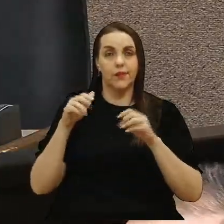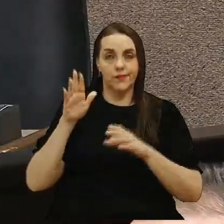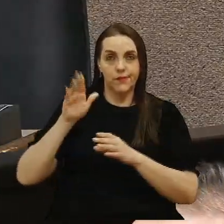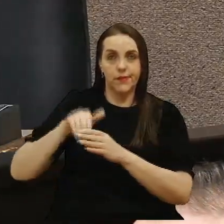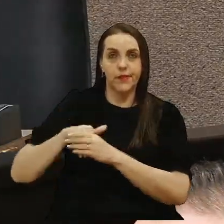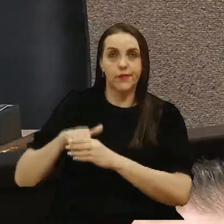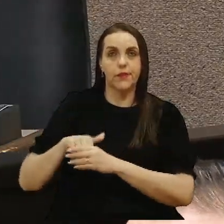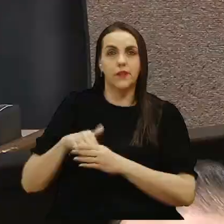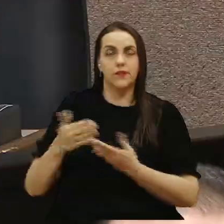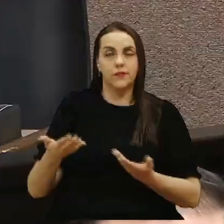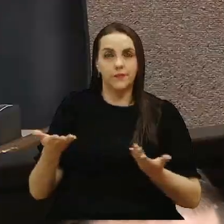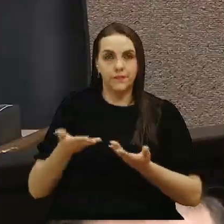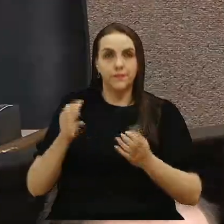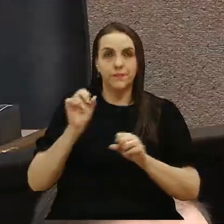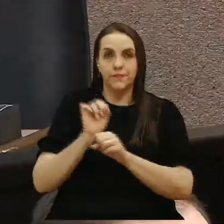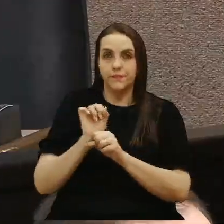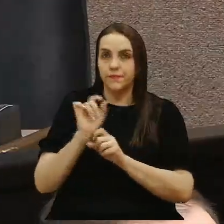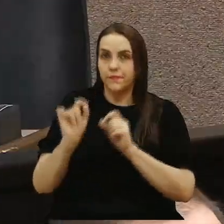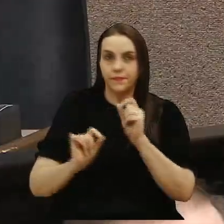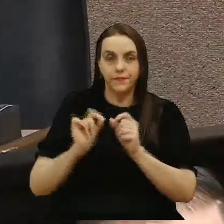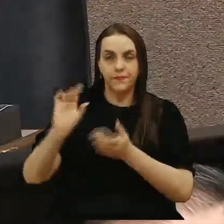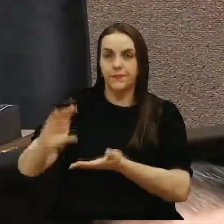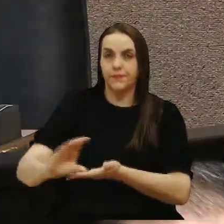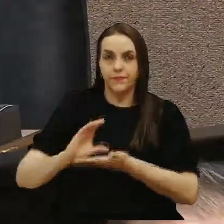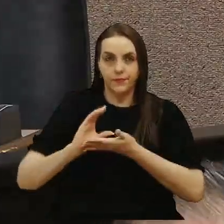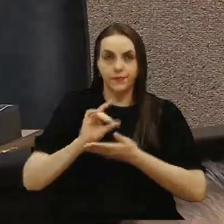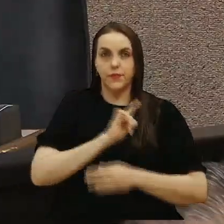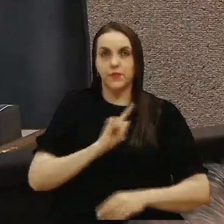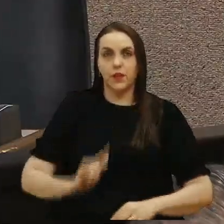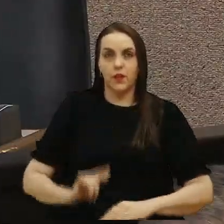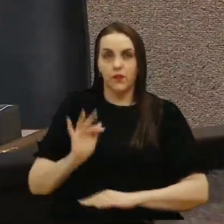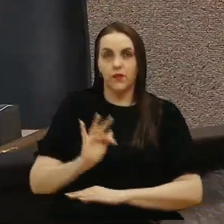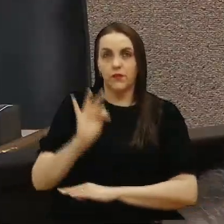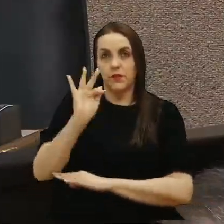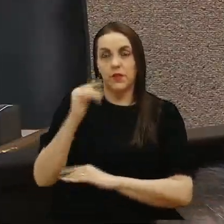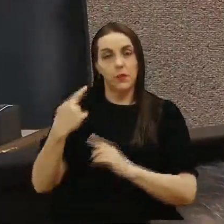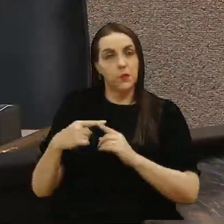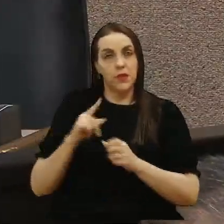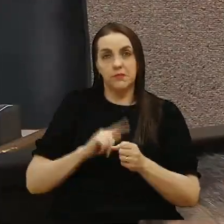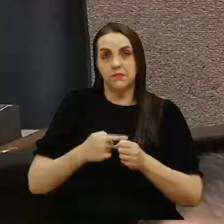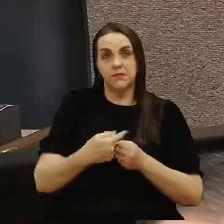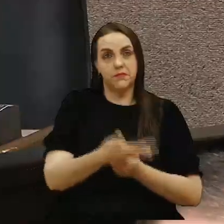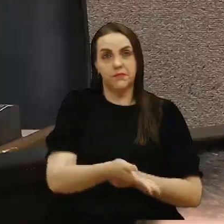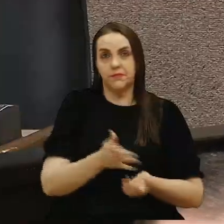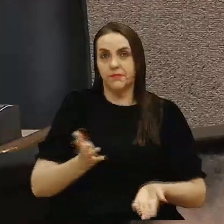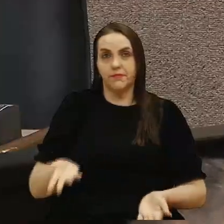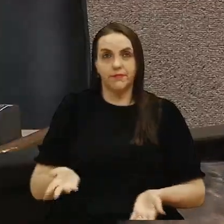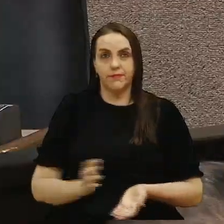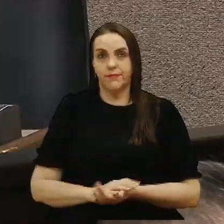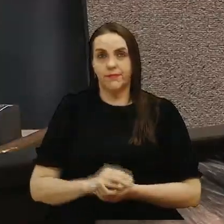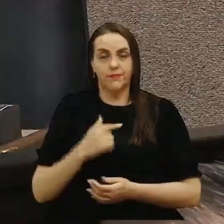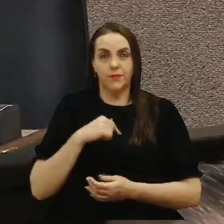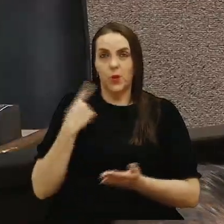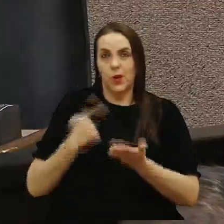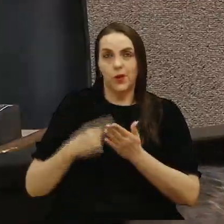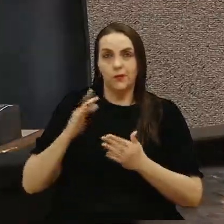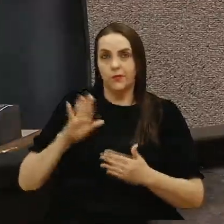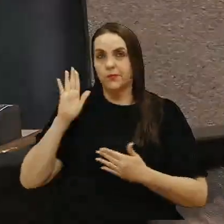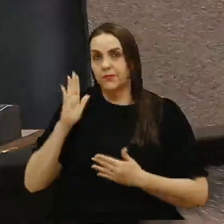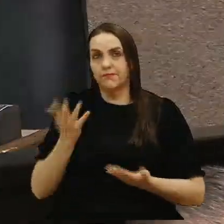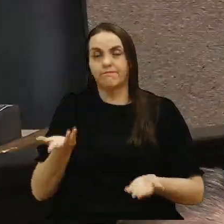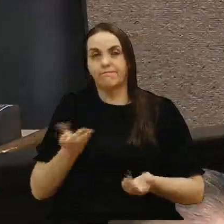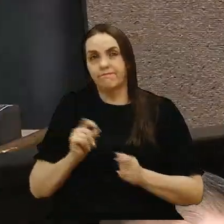agora estamos esperando o quê? Recursos do governo federal, porque o município não se compromete